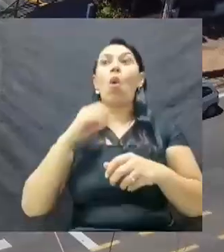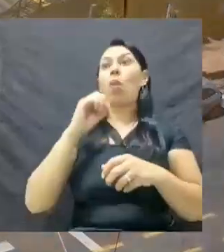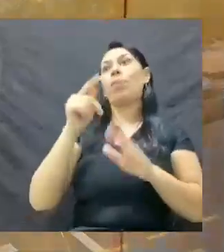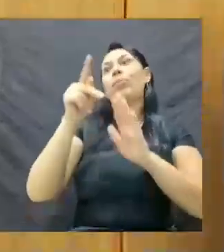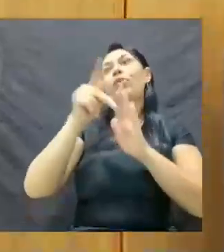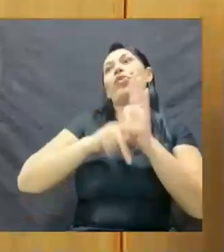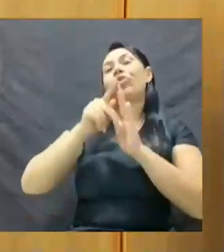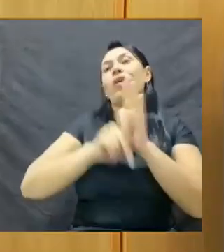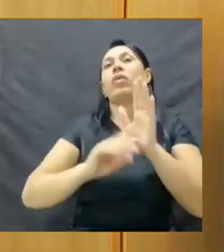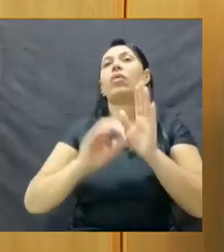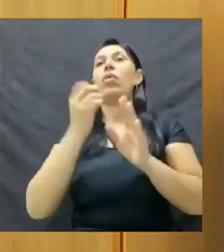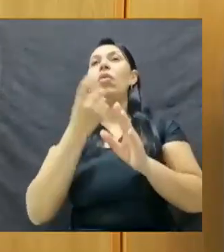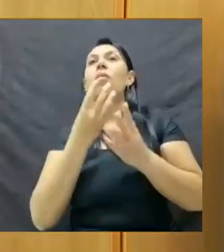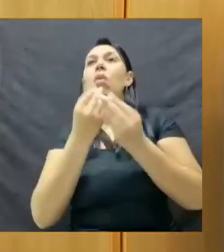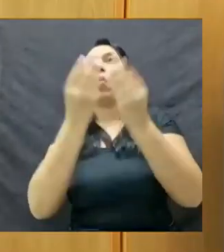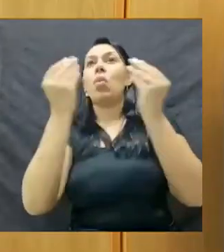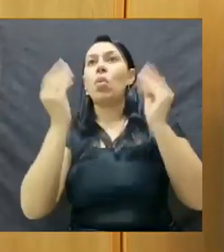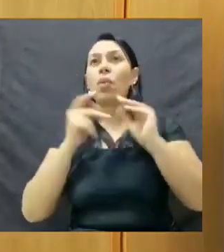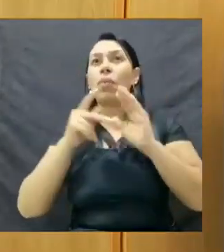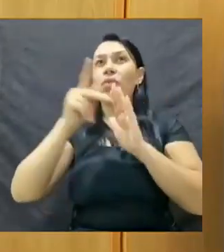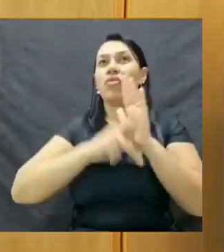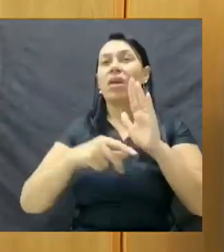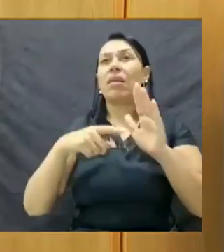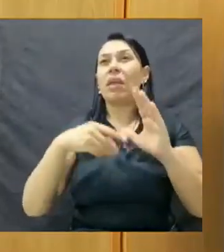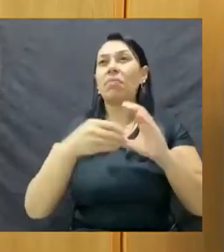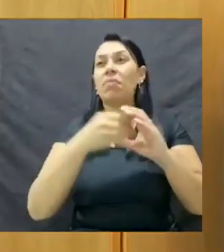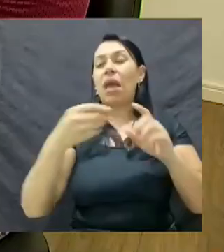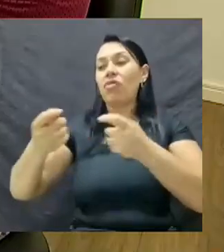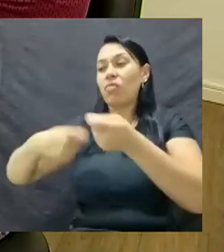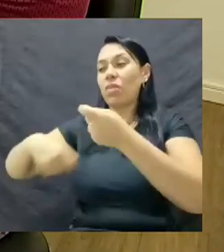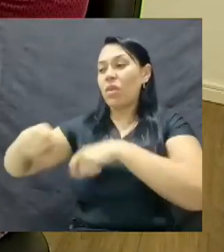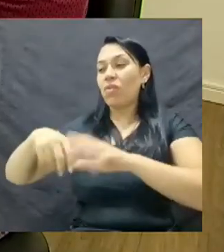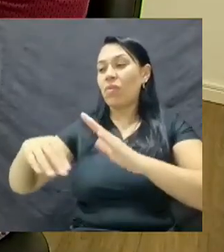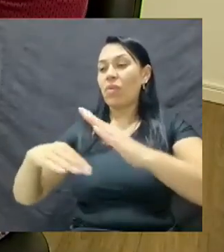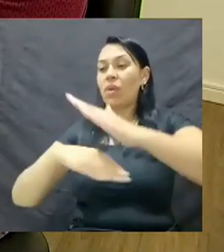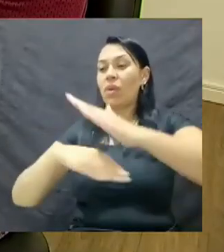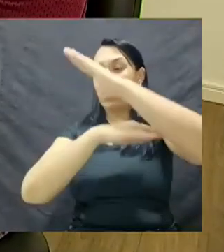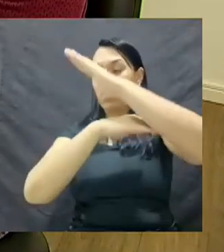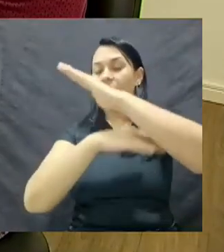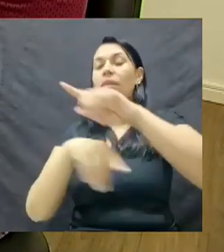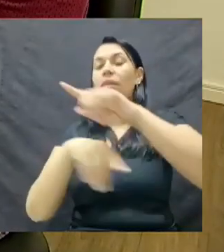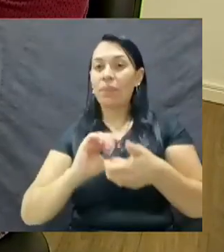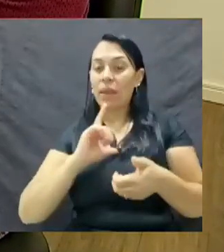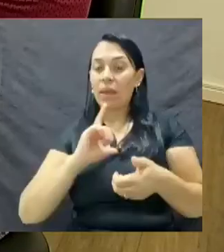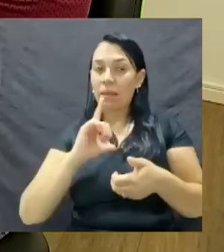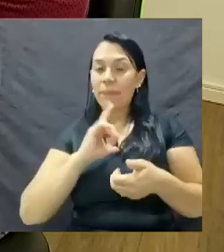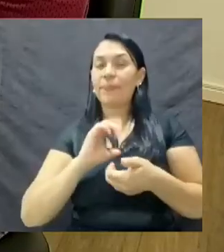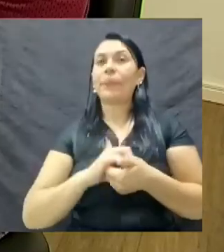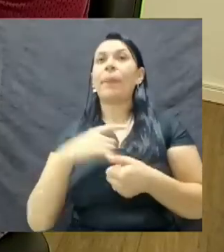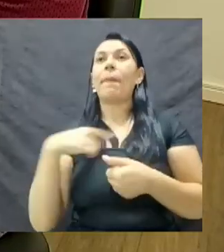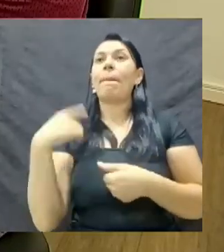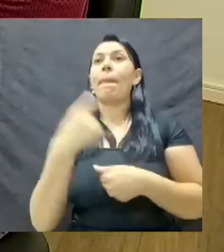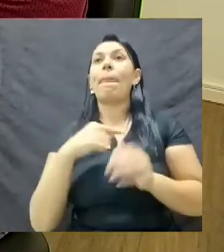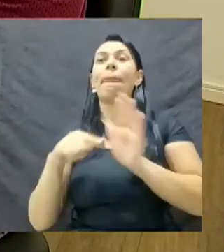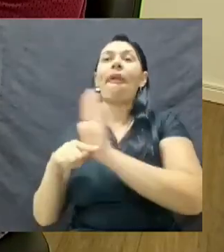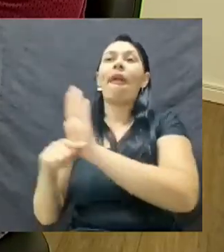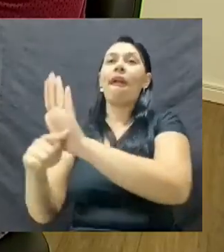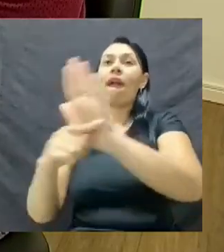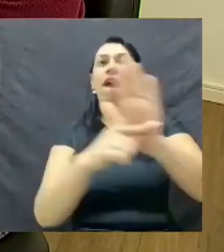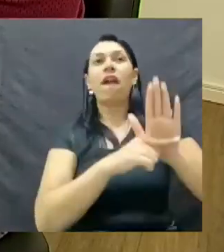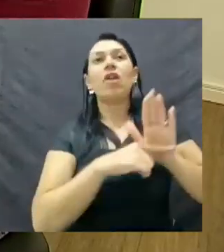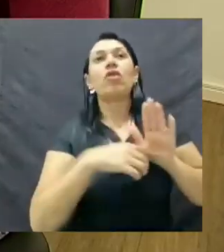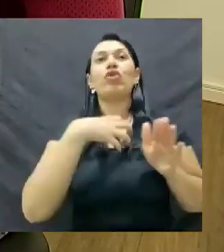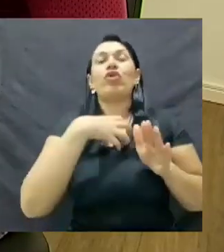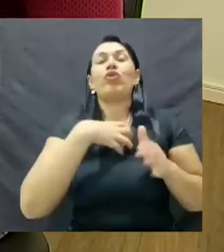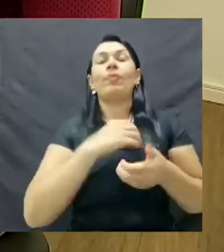do administrativo aqui da Câmara também, então a gente auxilia nesse sentido. E Ronan,